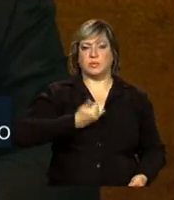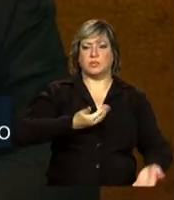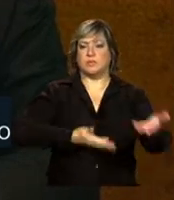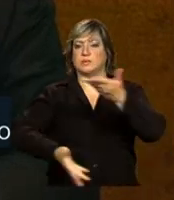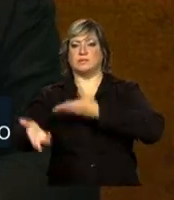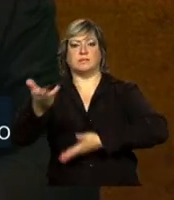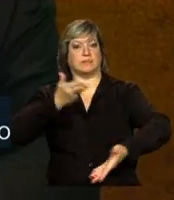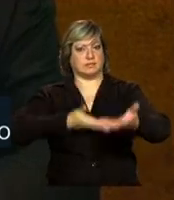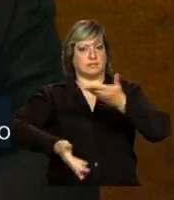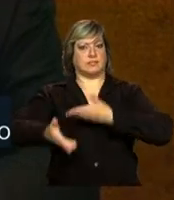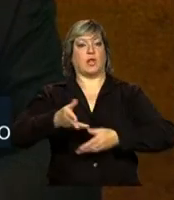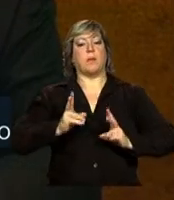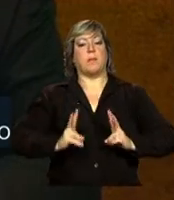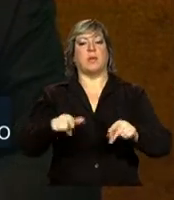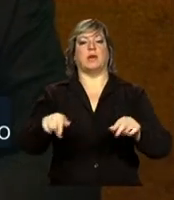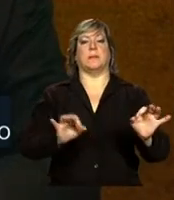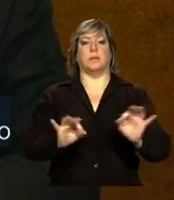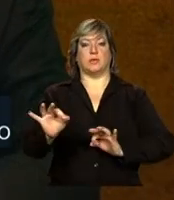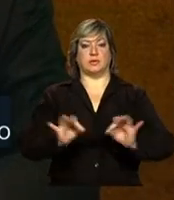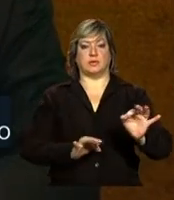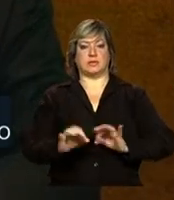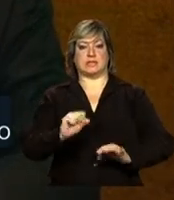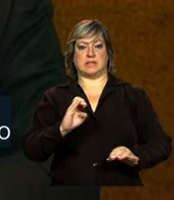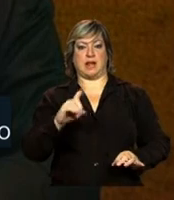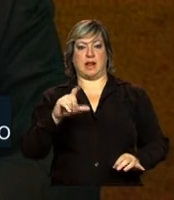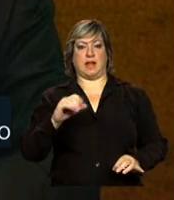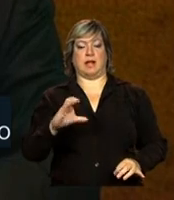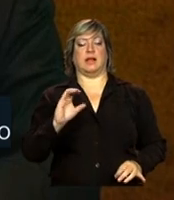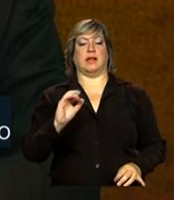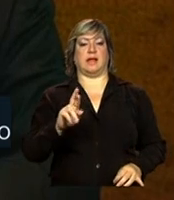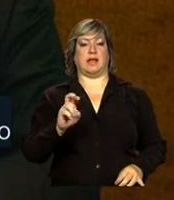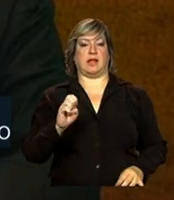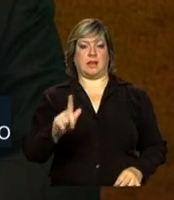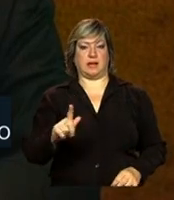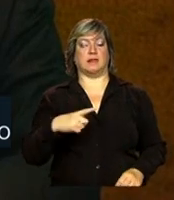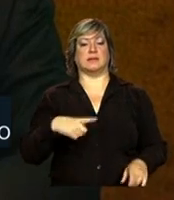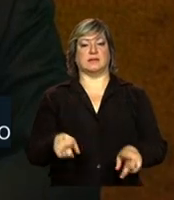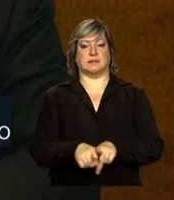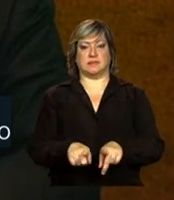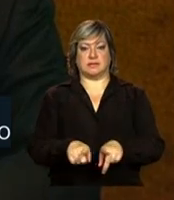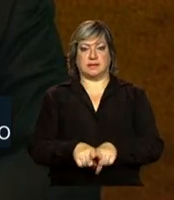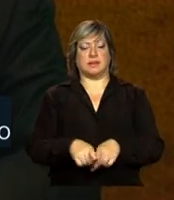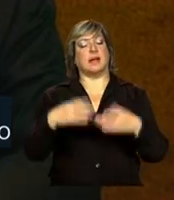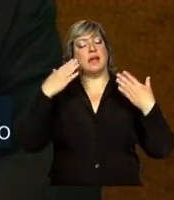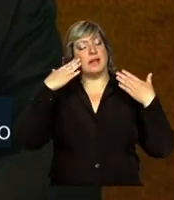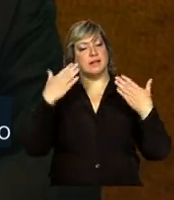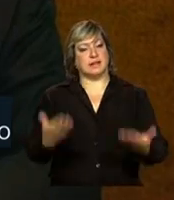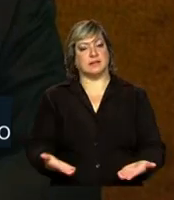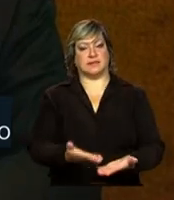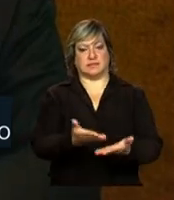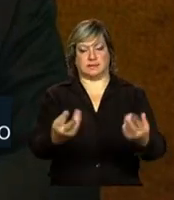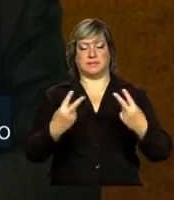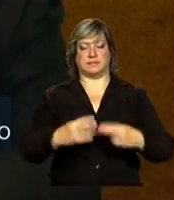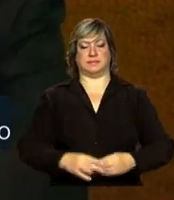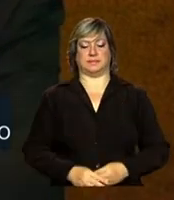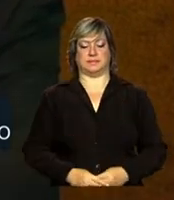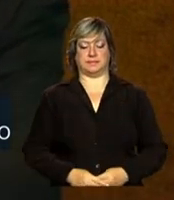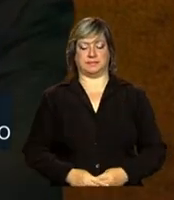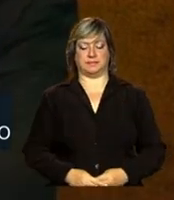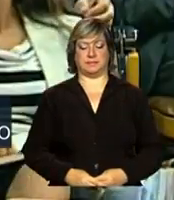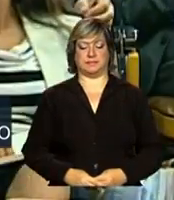prosseguimento do projeto do do celac reg e agradecemos aí a